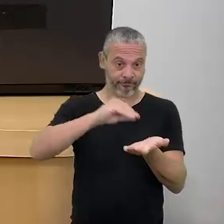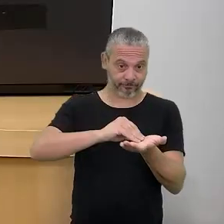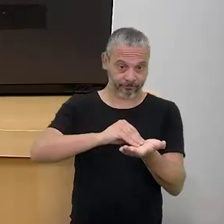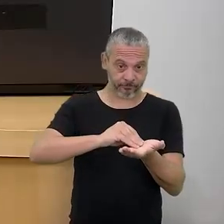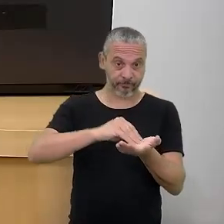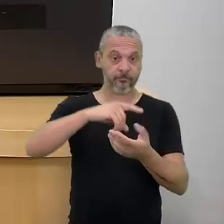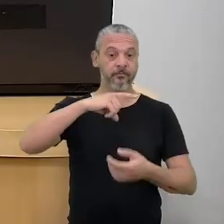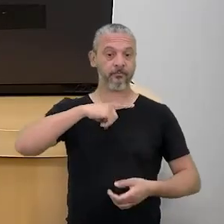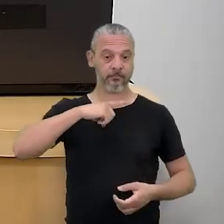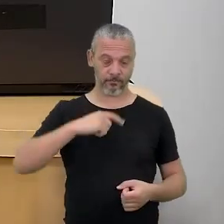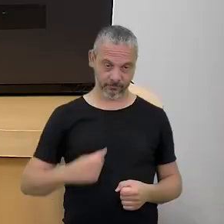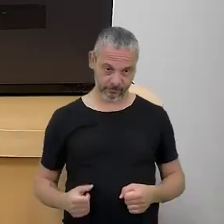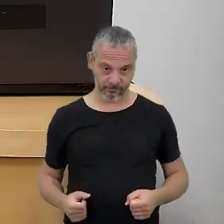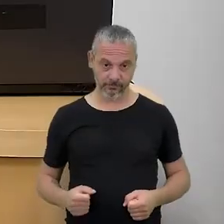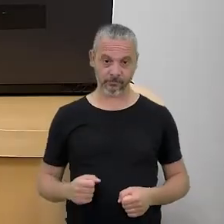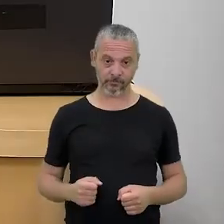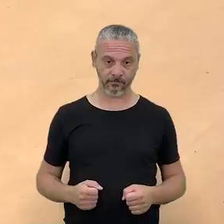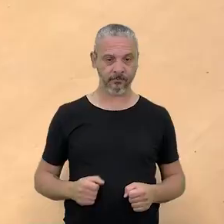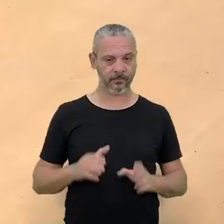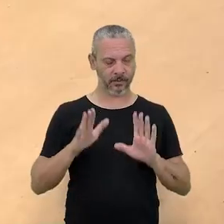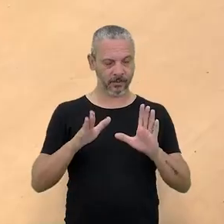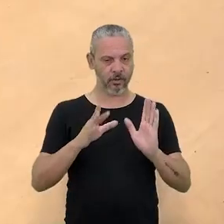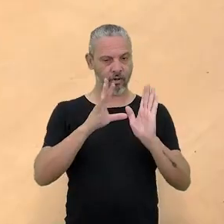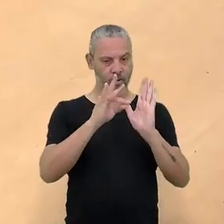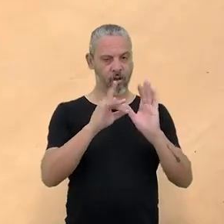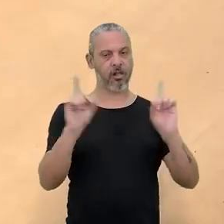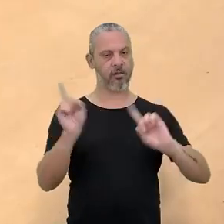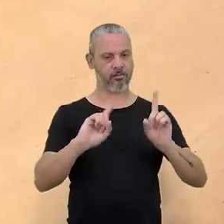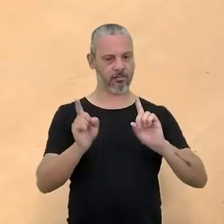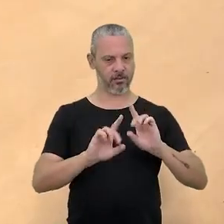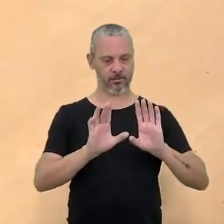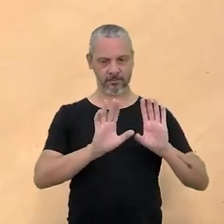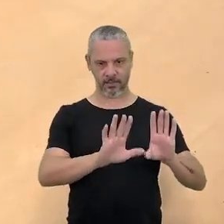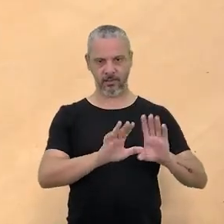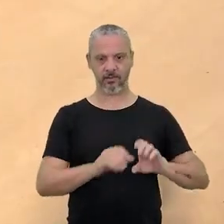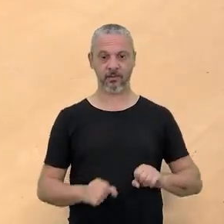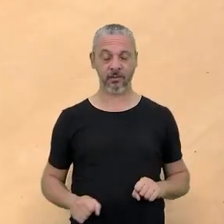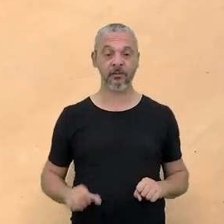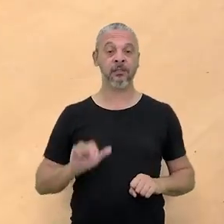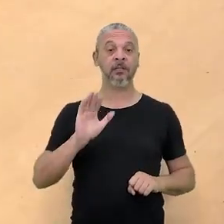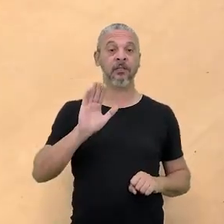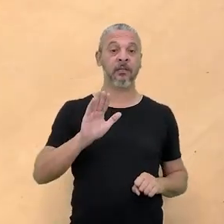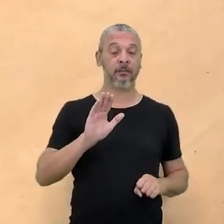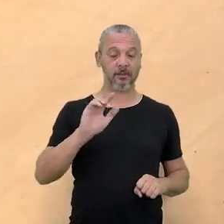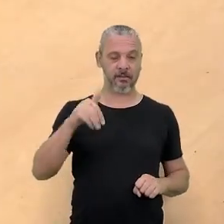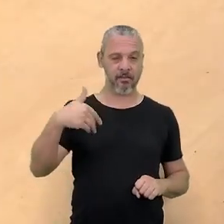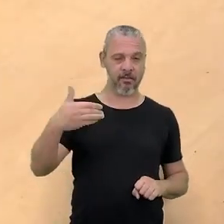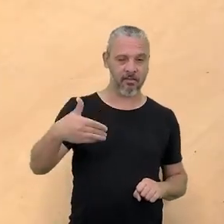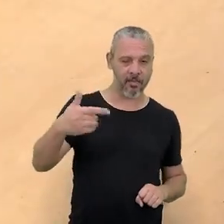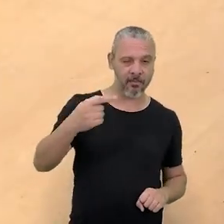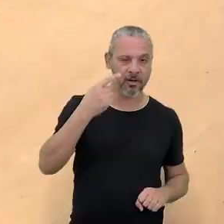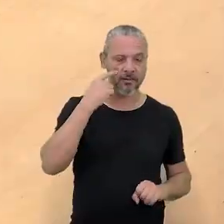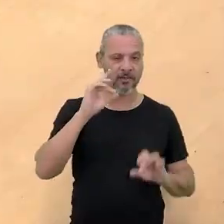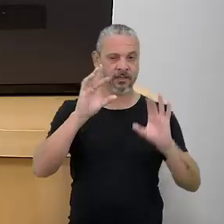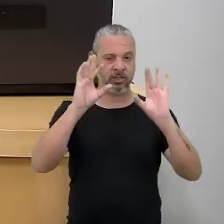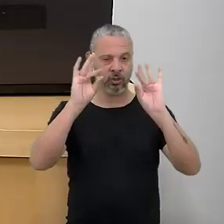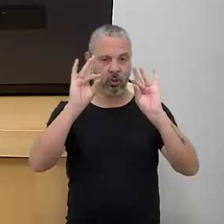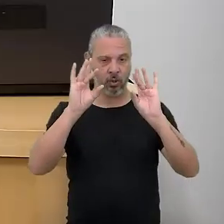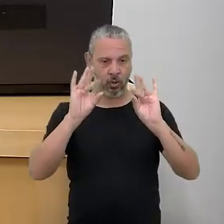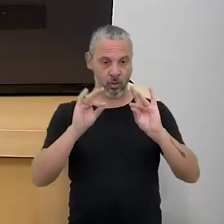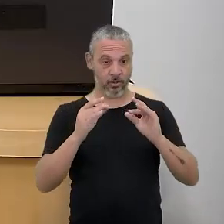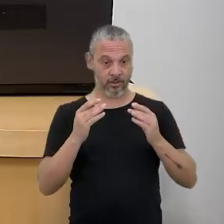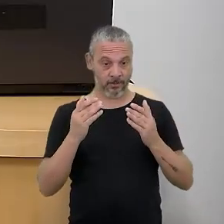vai ficar o meu tanque de água. Por enquanto, eu não vou colar ele, vou deixar solto. Mas, mais pra frente, a gente vai colar